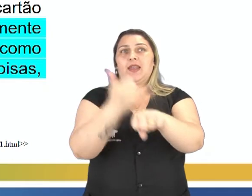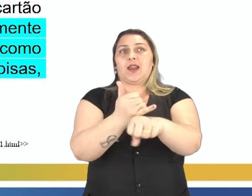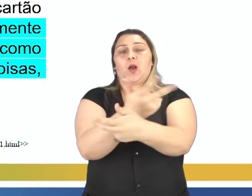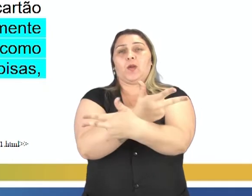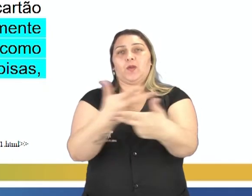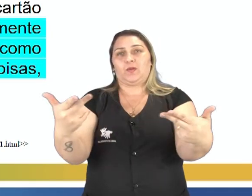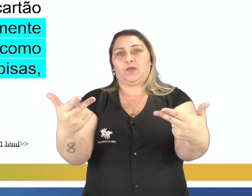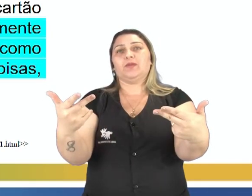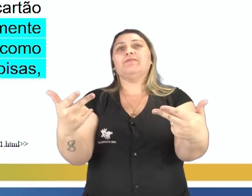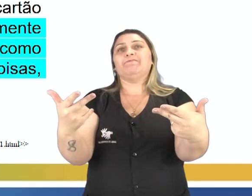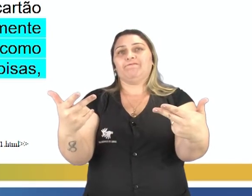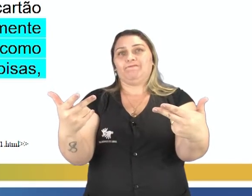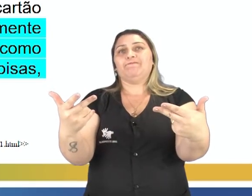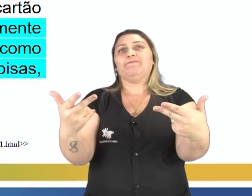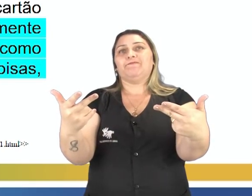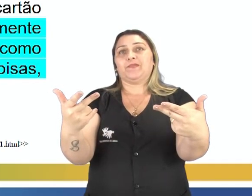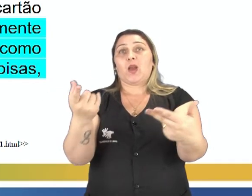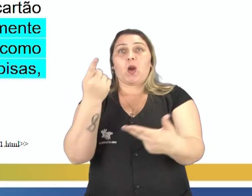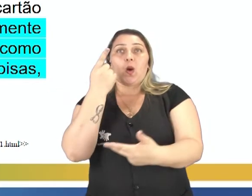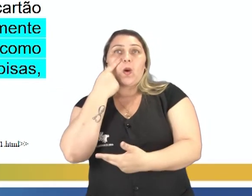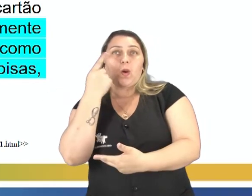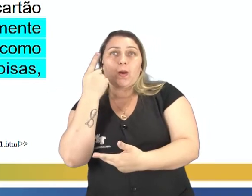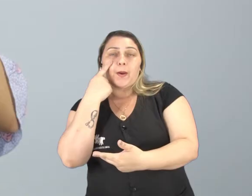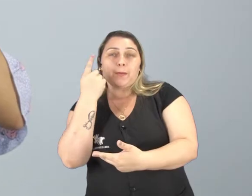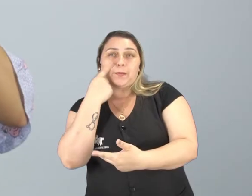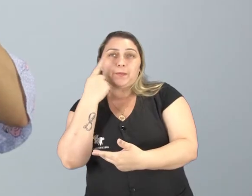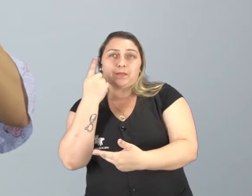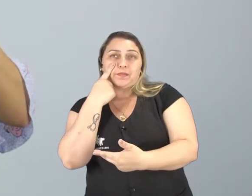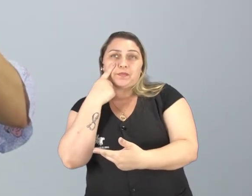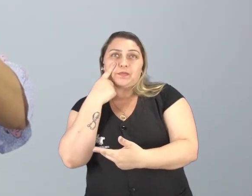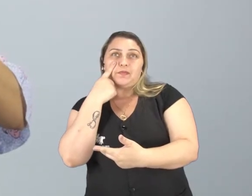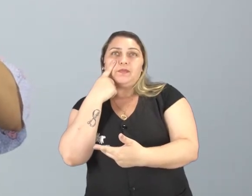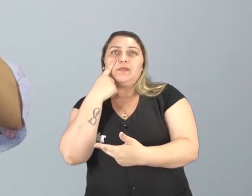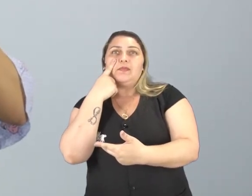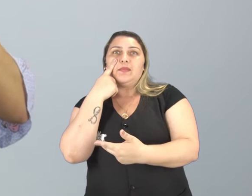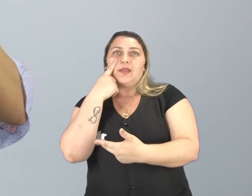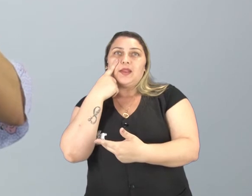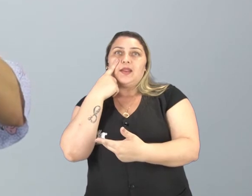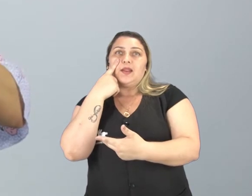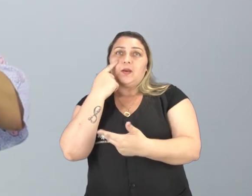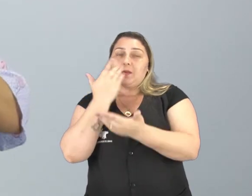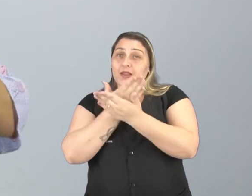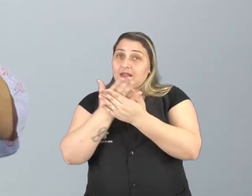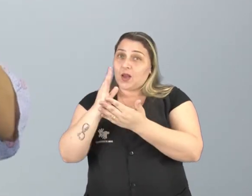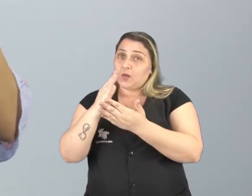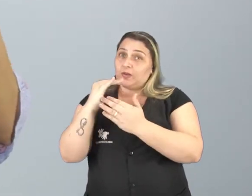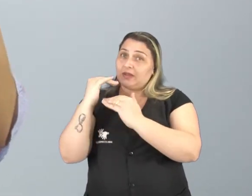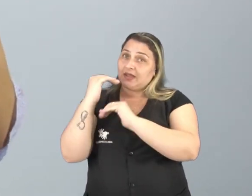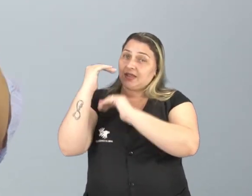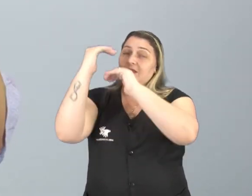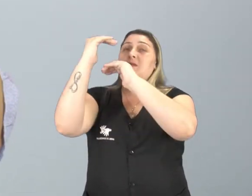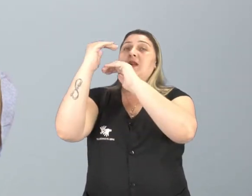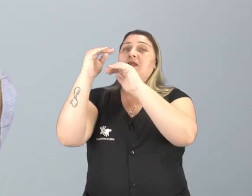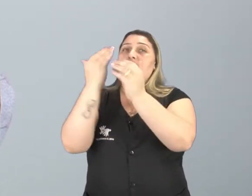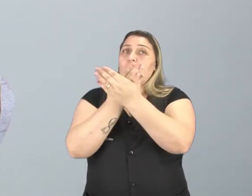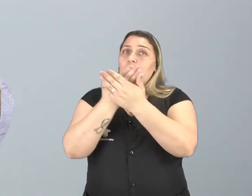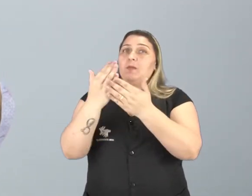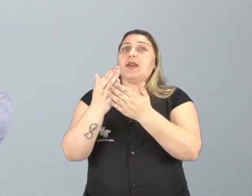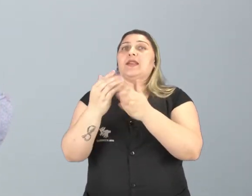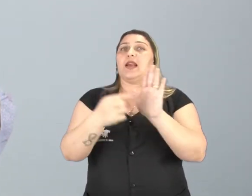enfim. Olha só, nessa parte ela vai começar o desenvolvimento dela e ela vai começar a apresentação